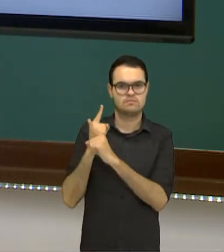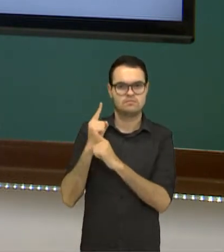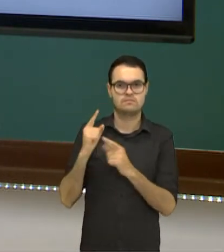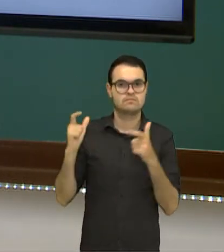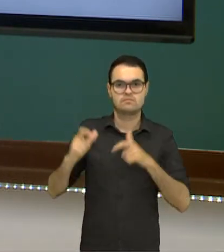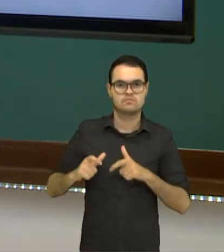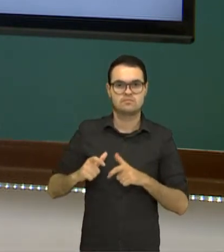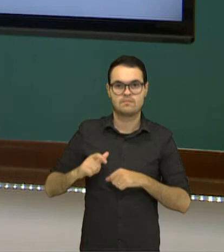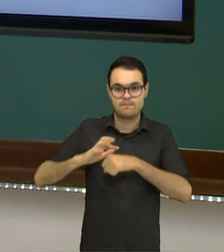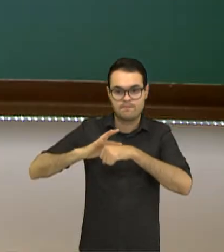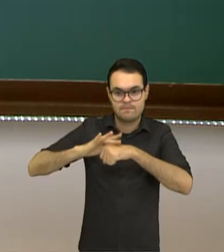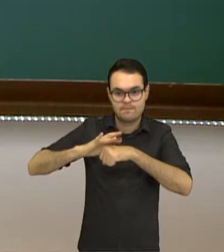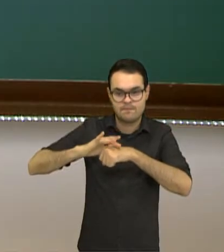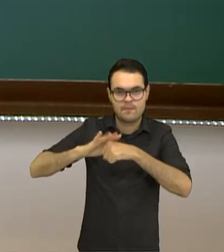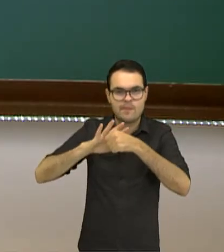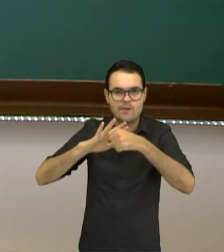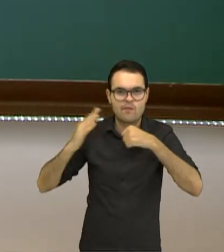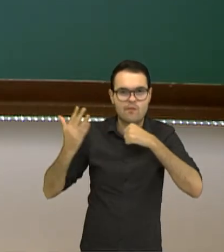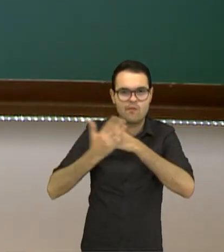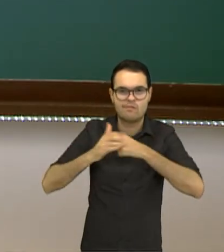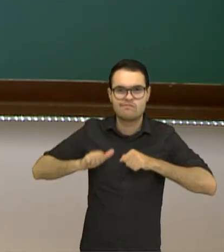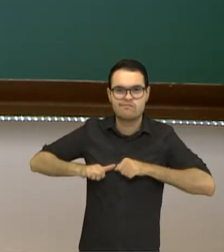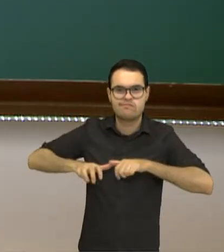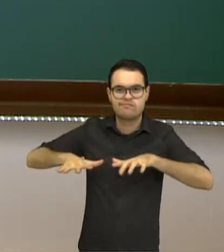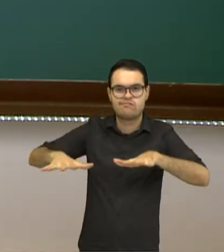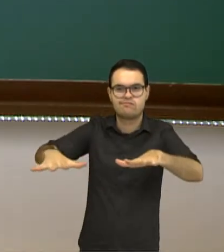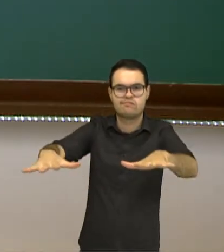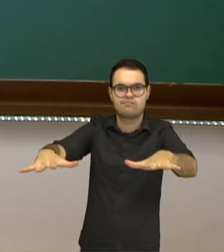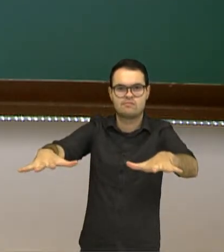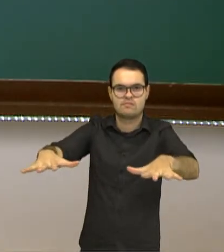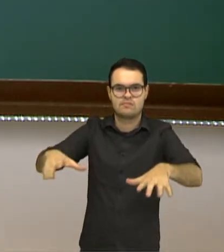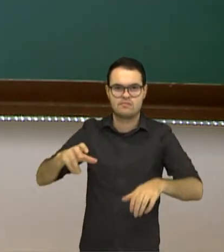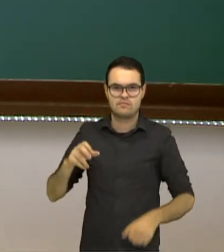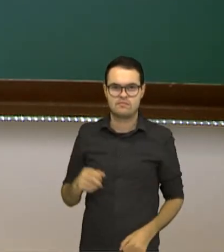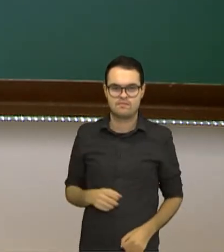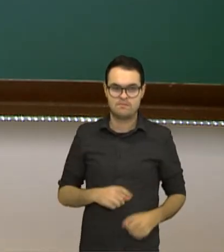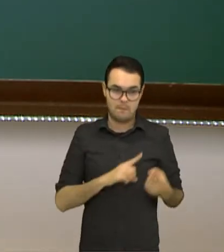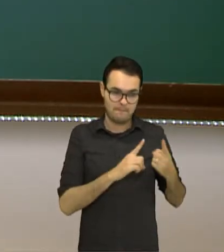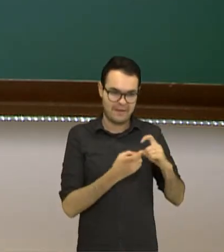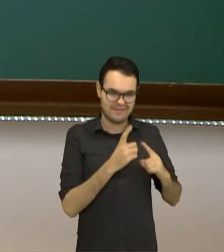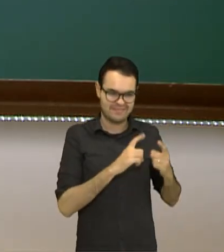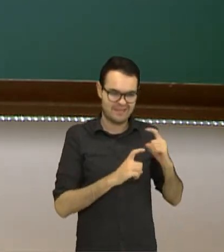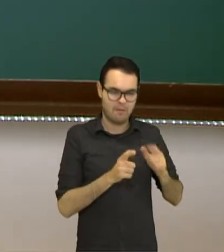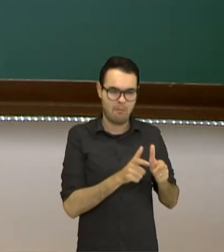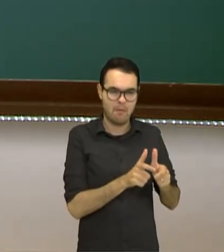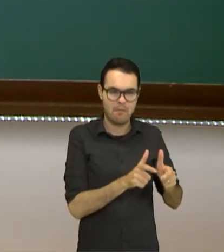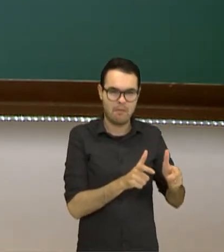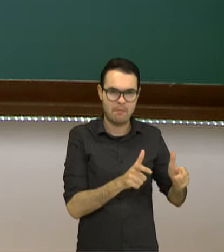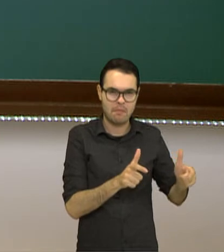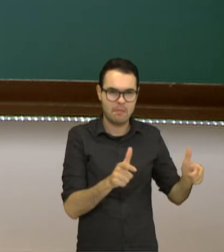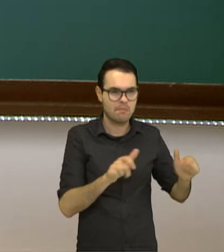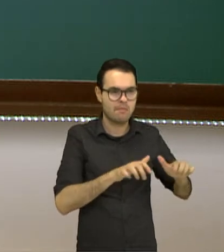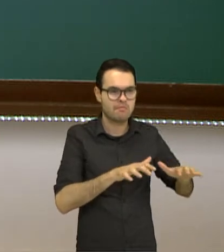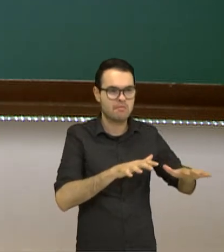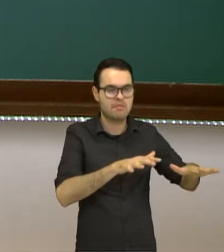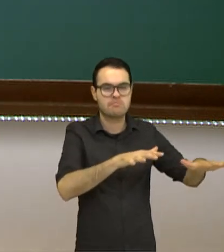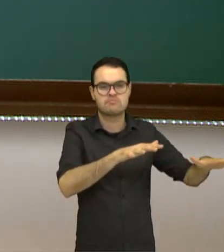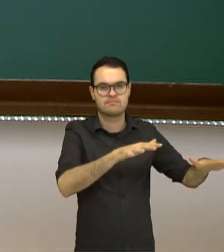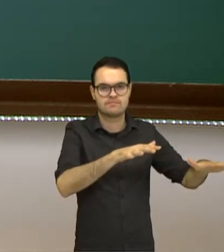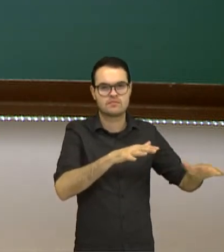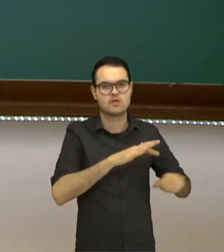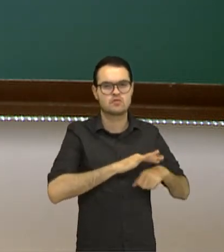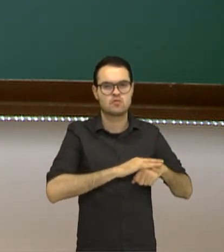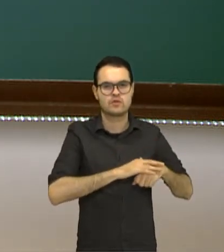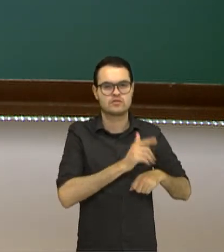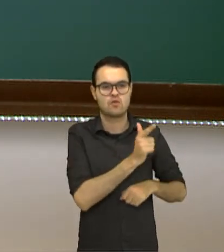Na transmissão, por exemplo, da Covid-19, na proliferação de bactérias, em outras doenças, né?